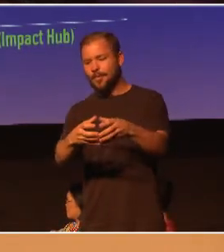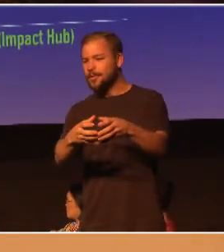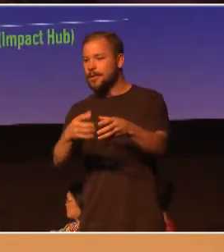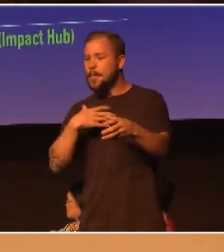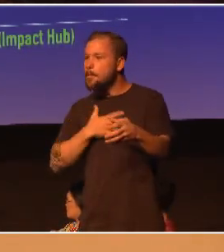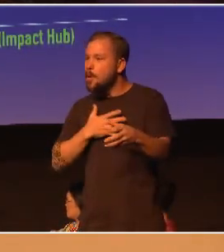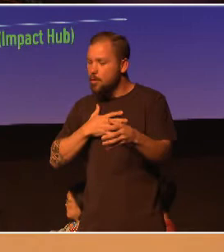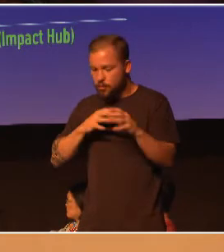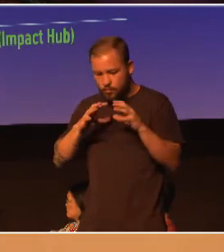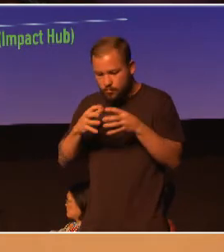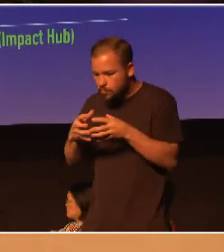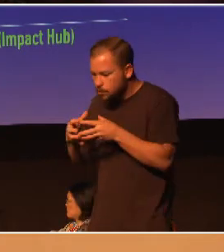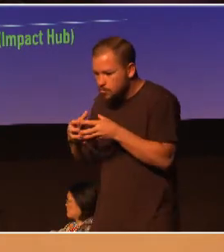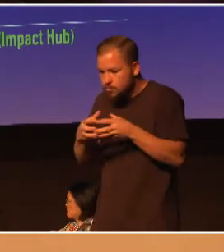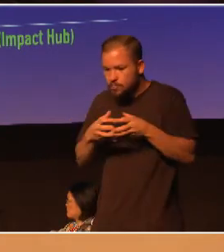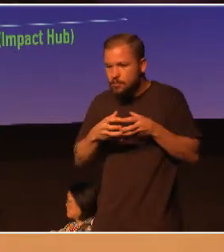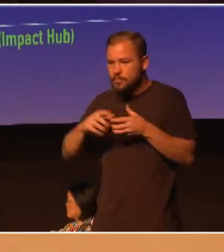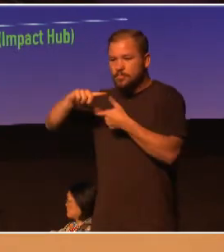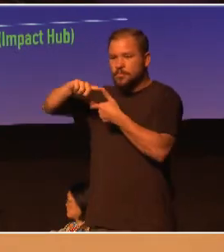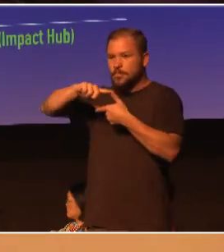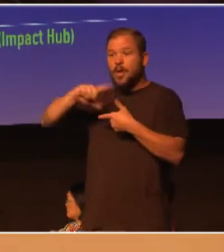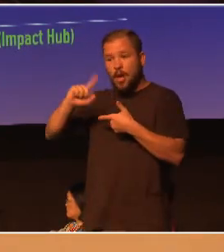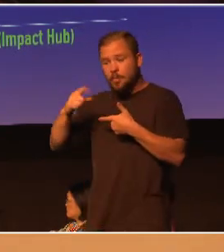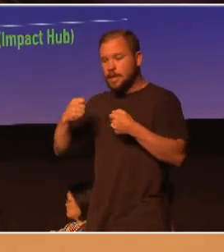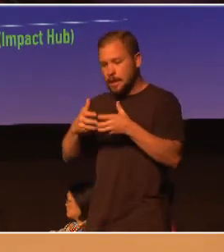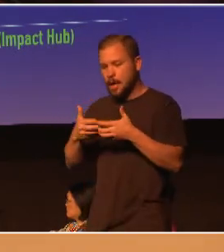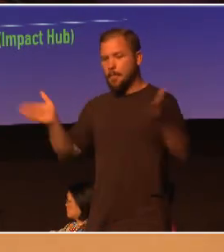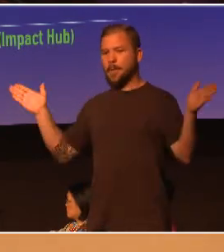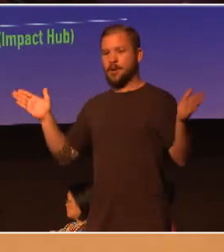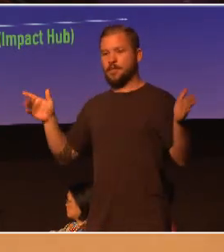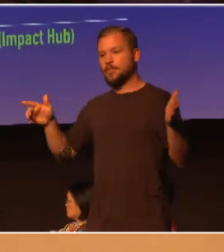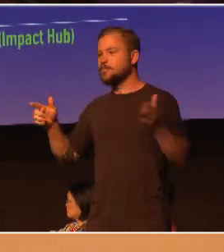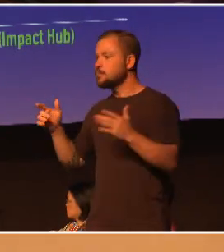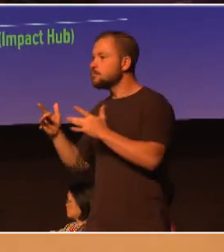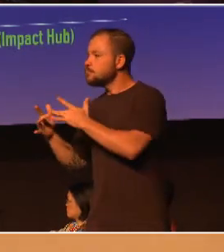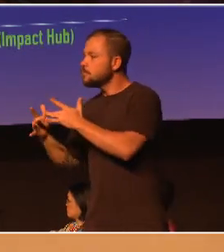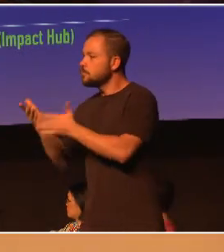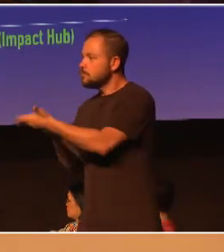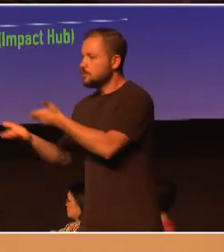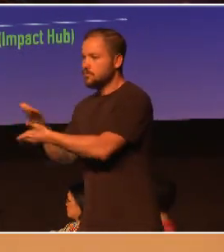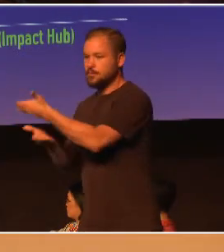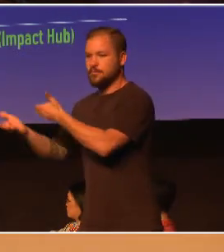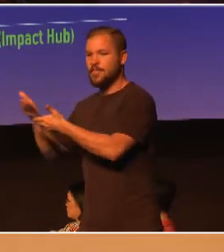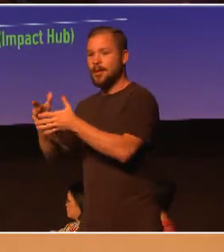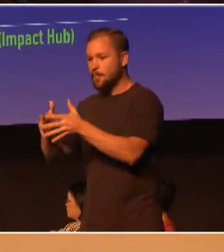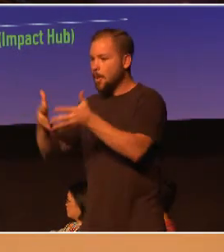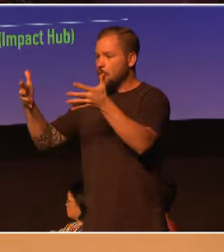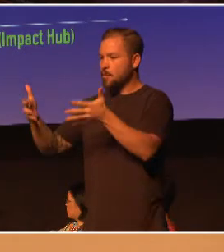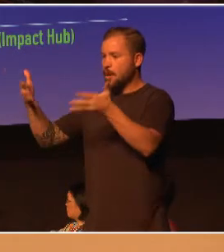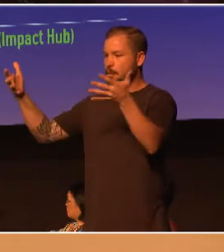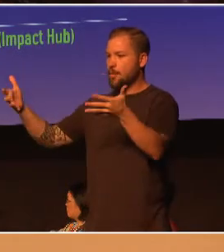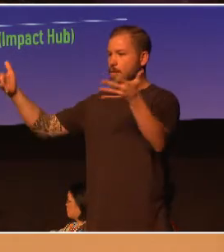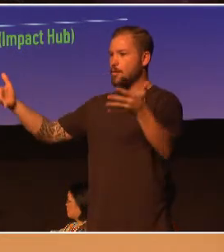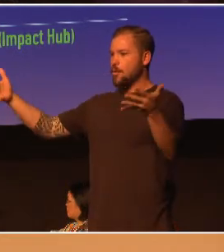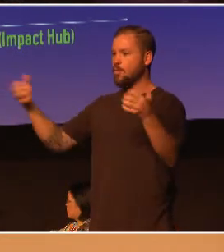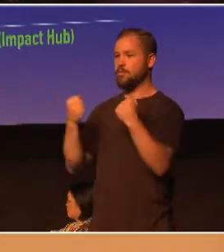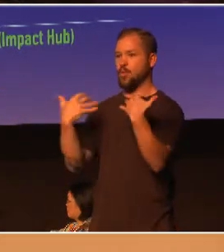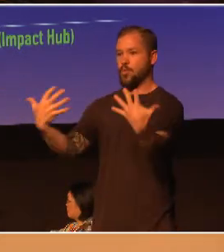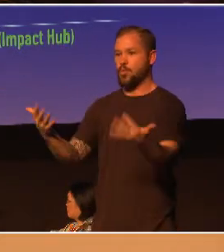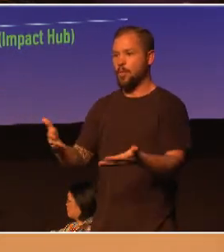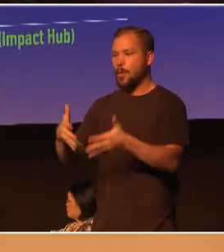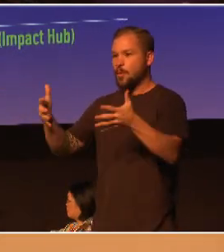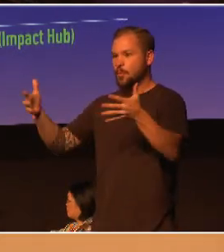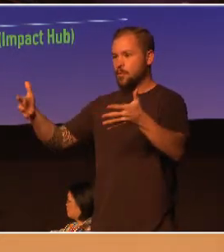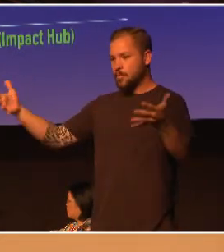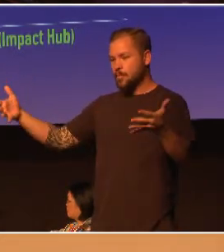conforto, onde nós encontramos nossos pares, para dialogar com um público maior. Então, isso eu percebo na nossa comunidade da